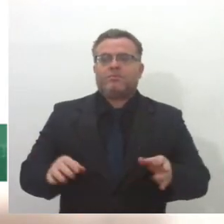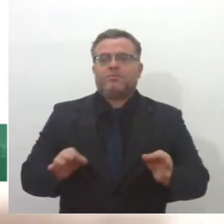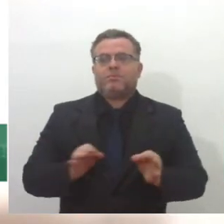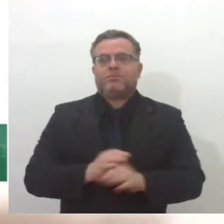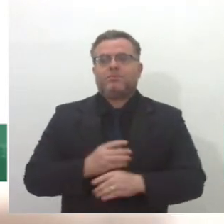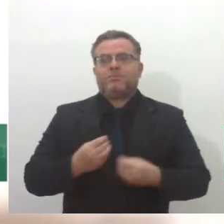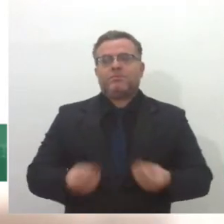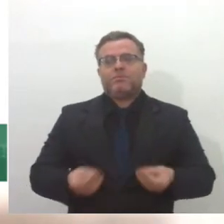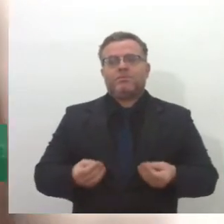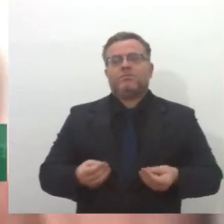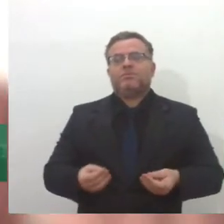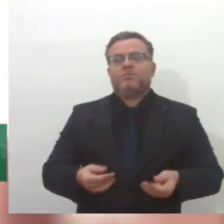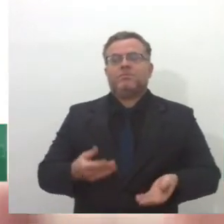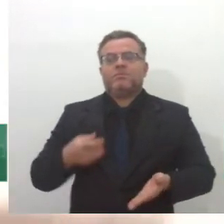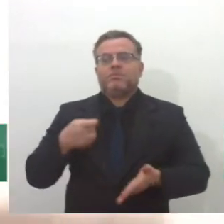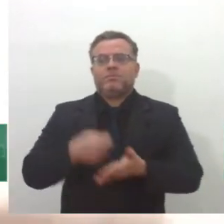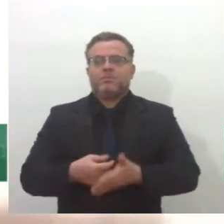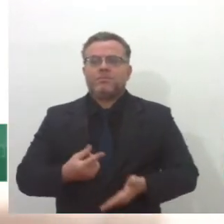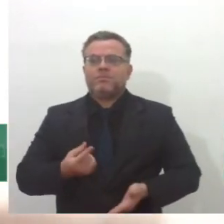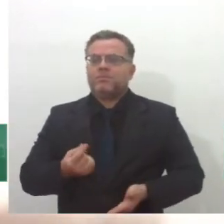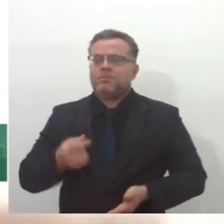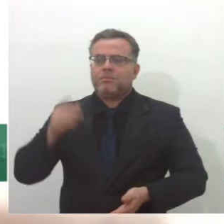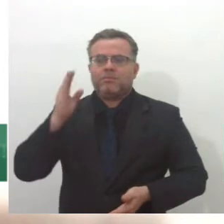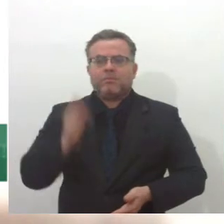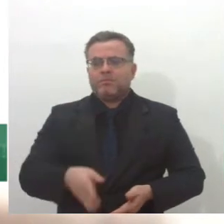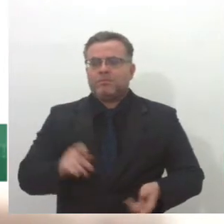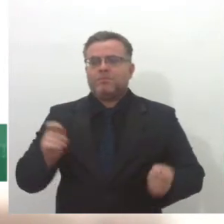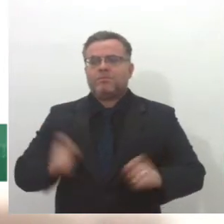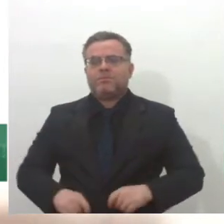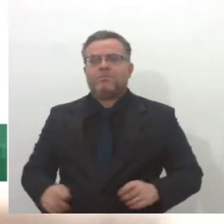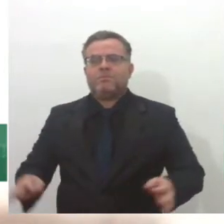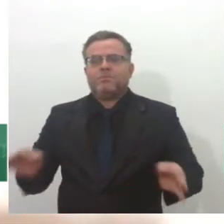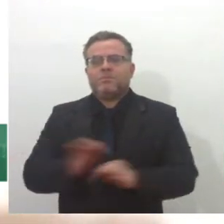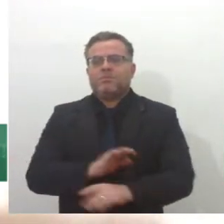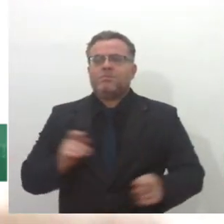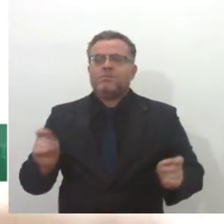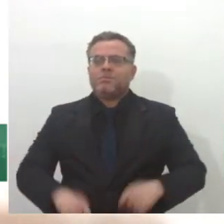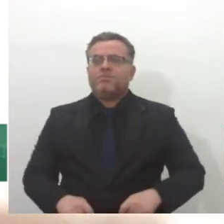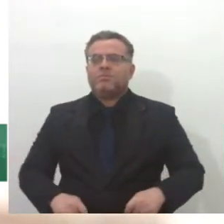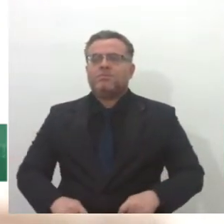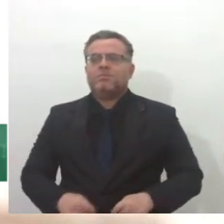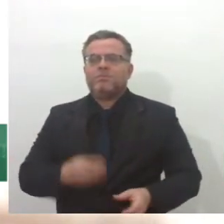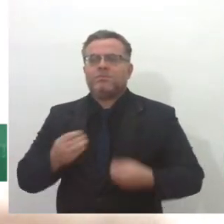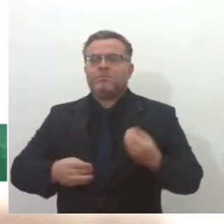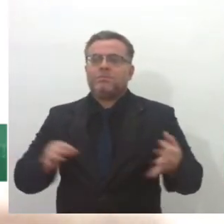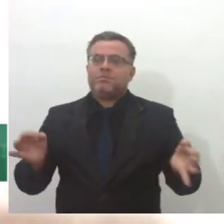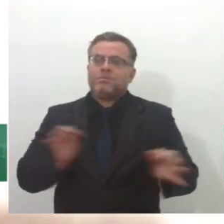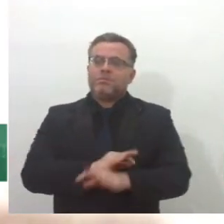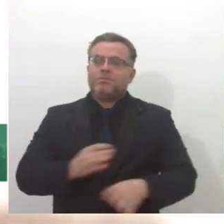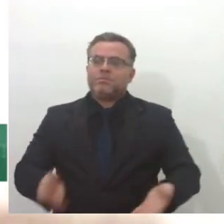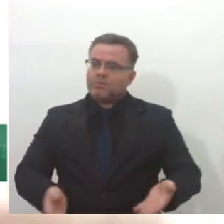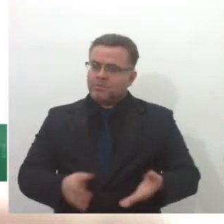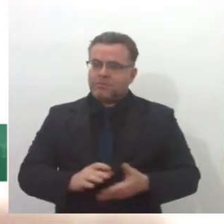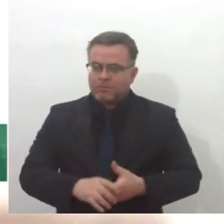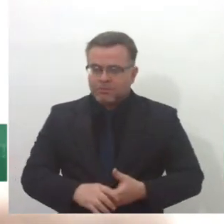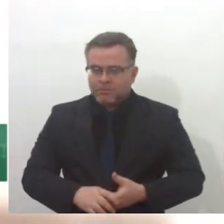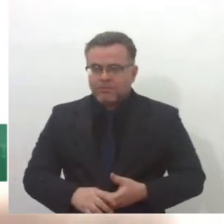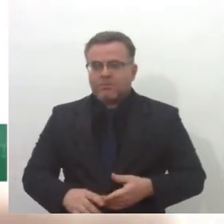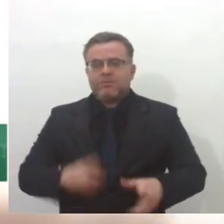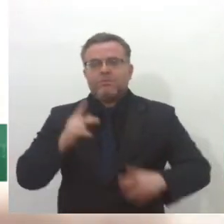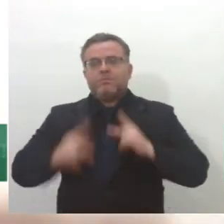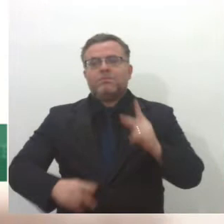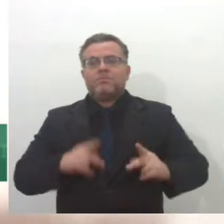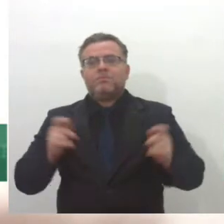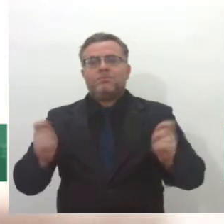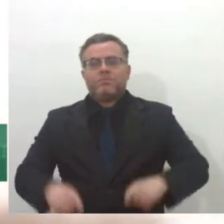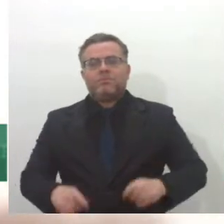cobrança em si ela existe há muito tempo, mas houve essa fixação do marco temporal que a gente chama de modulação dos efeitos da decisão,